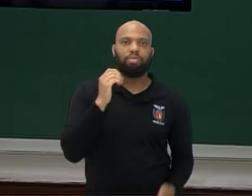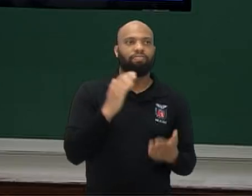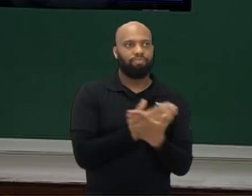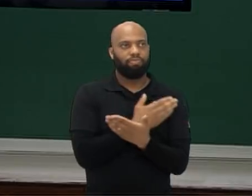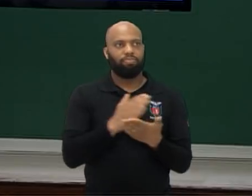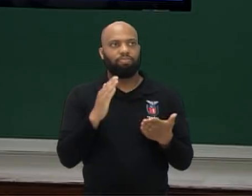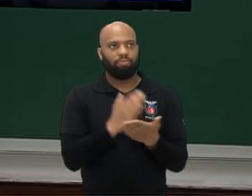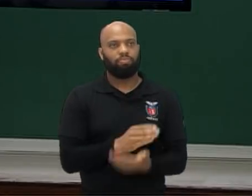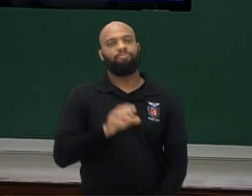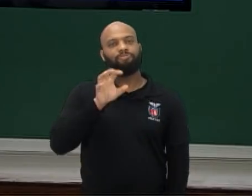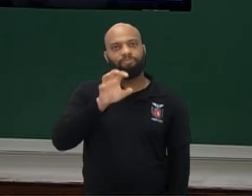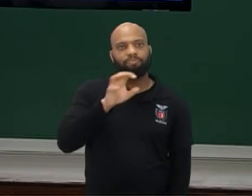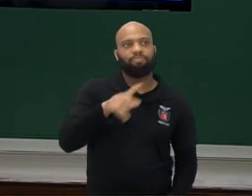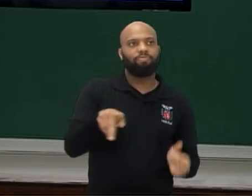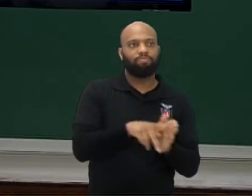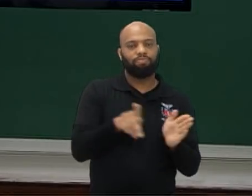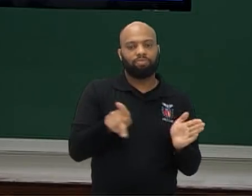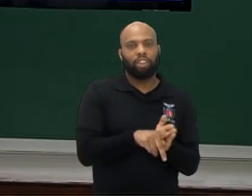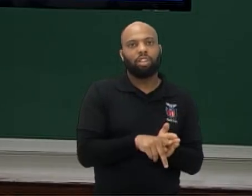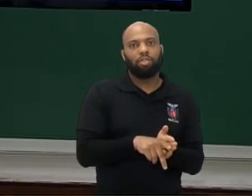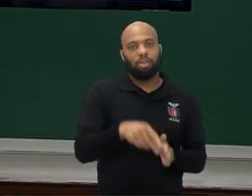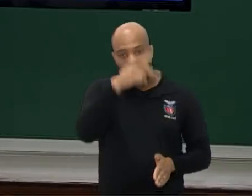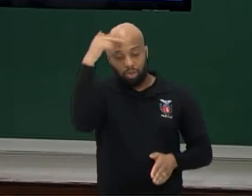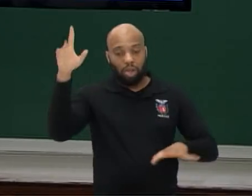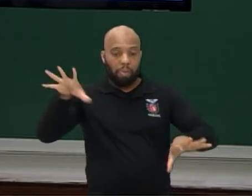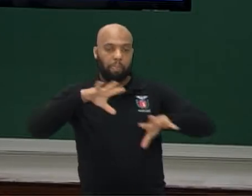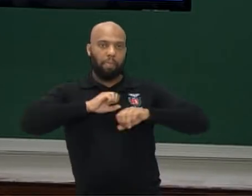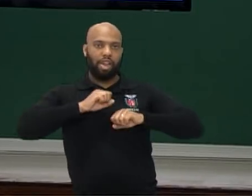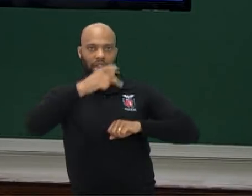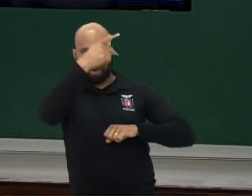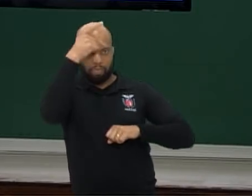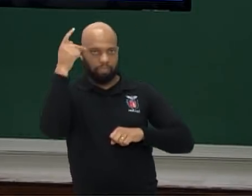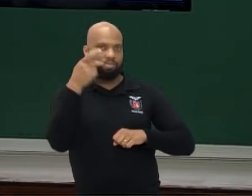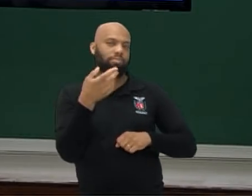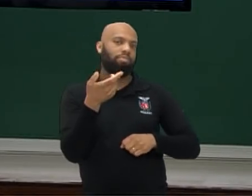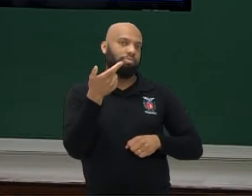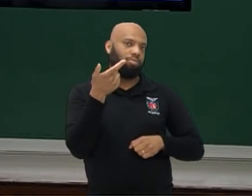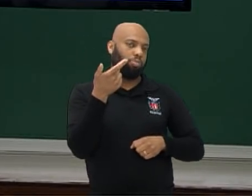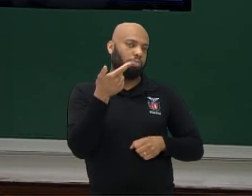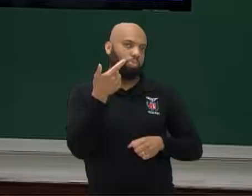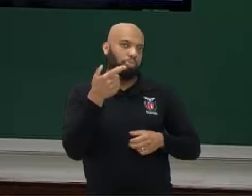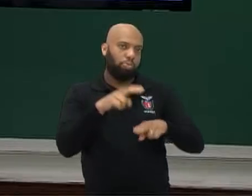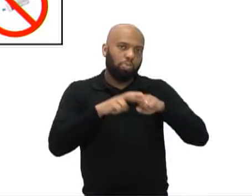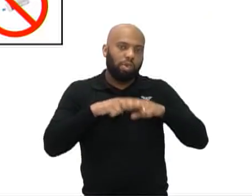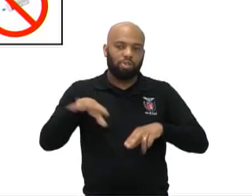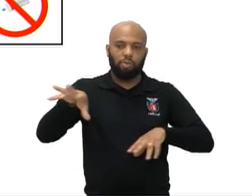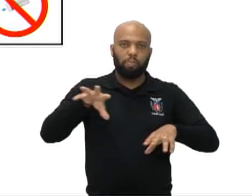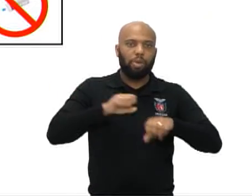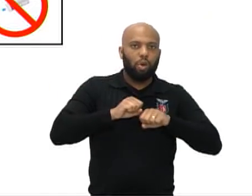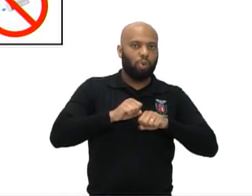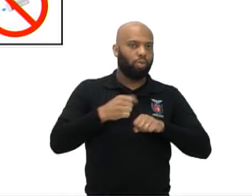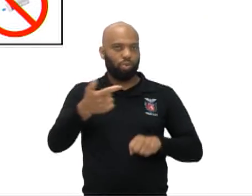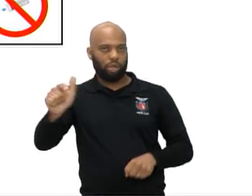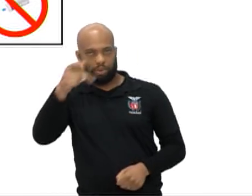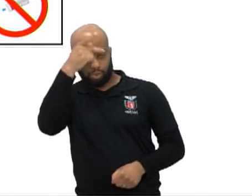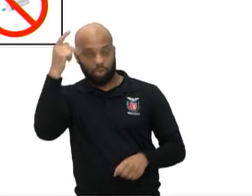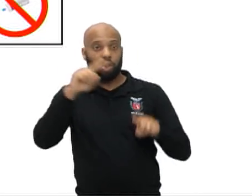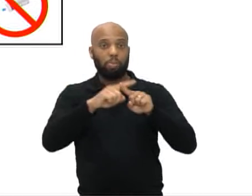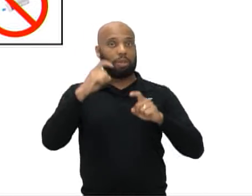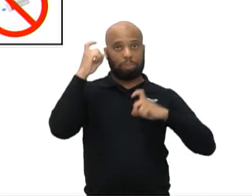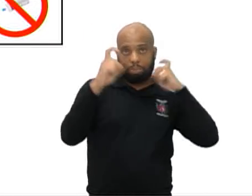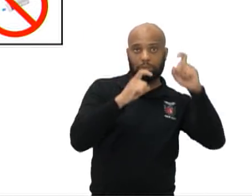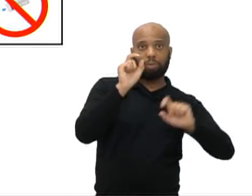casos que são de transmissão por transfusão de sangue. Mas o que a gente tem que se preocupar aqui é a AIDS